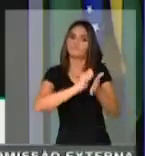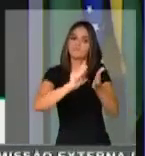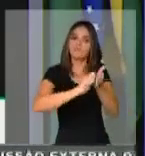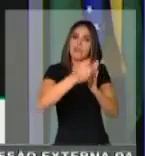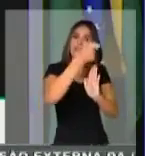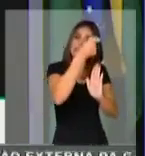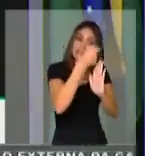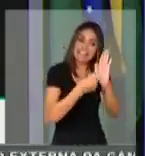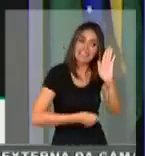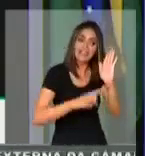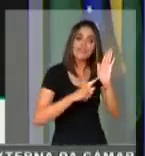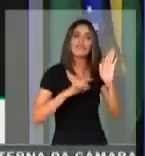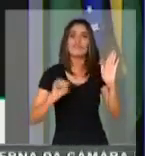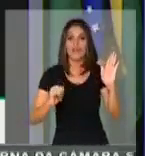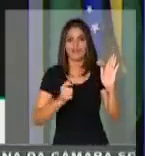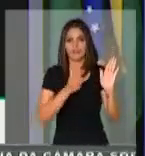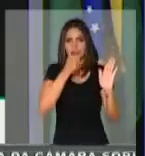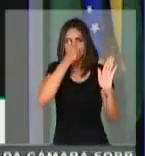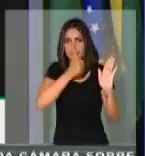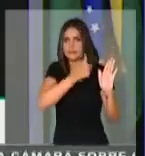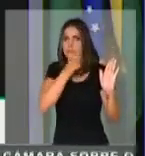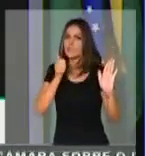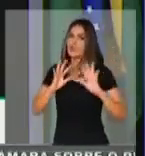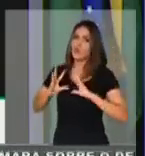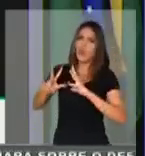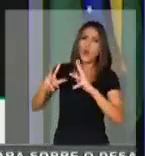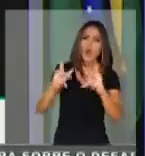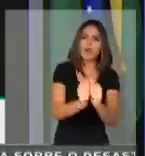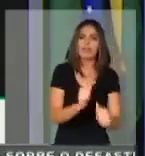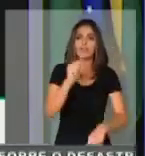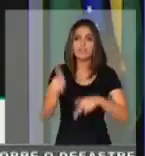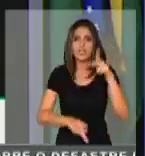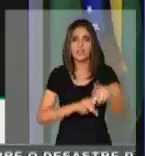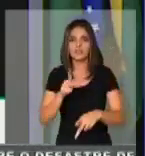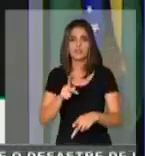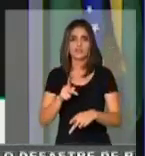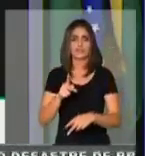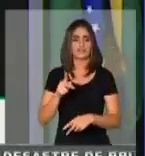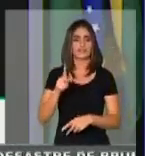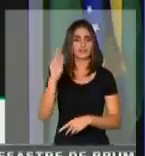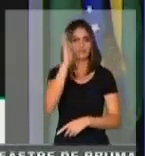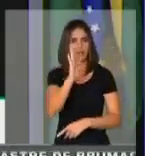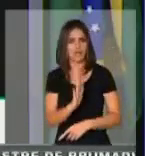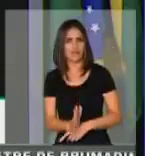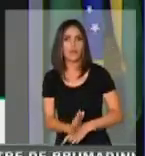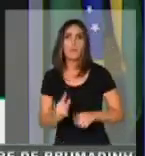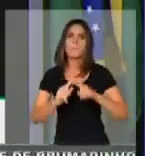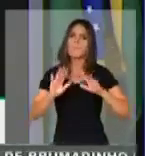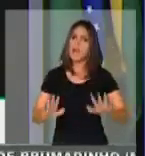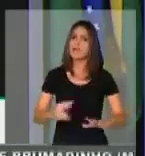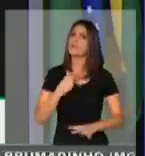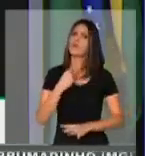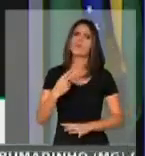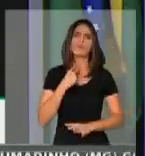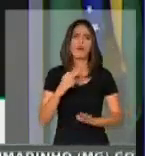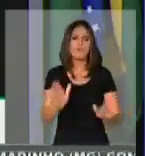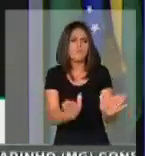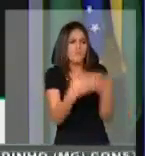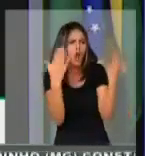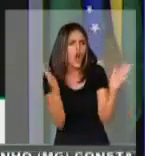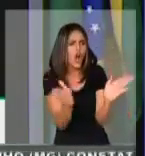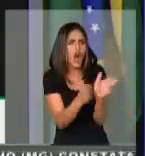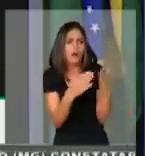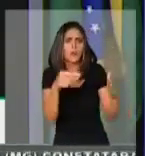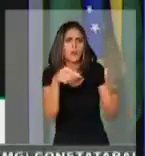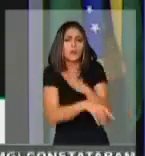certamente vai exigir sacrifício de todos os brasileiros, mas que não relegue nossa população mais humilde